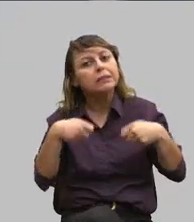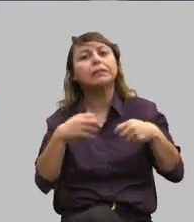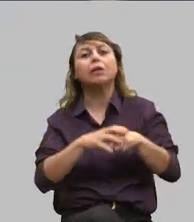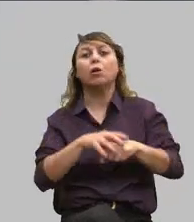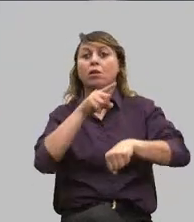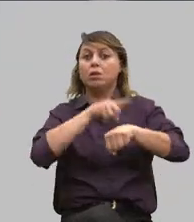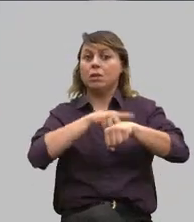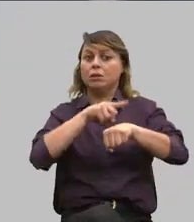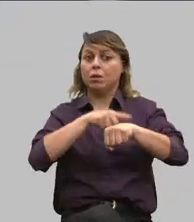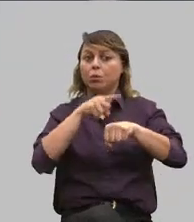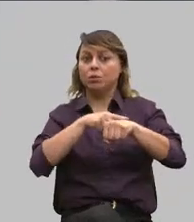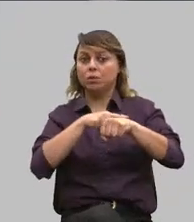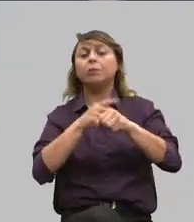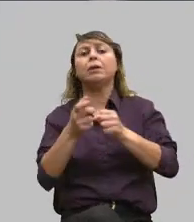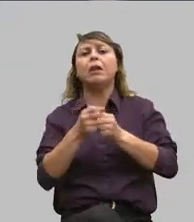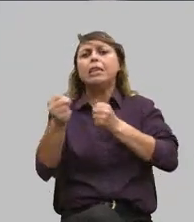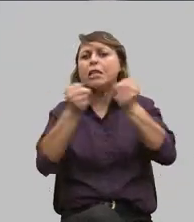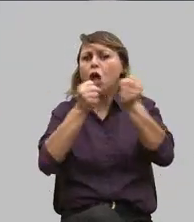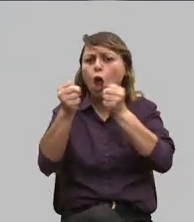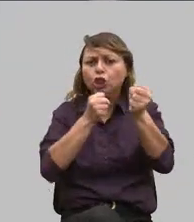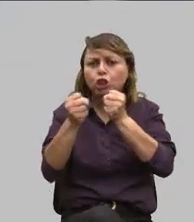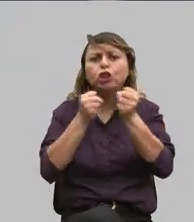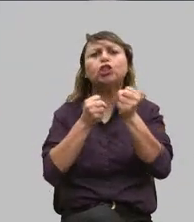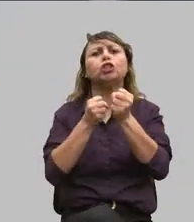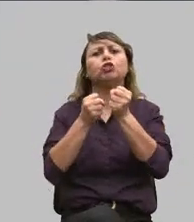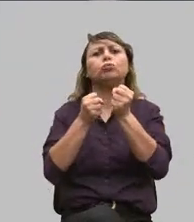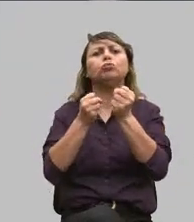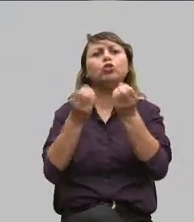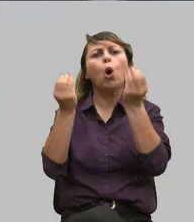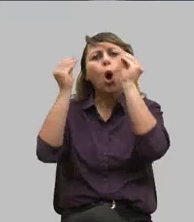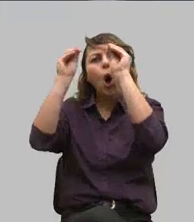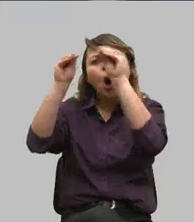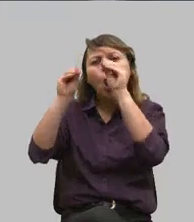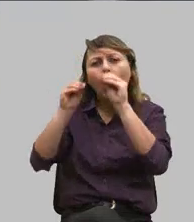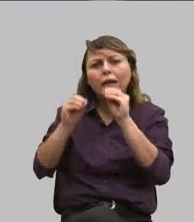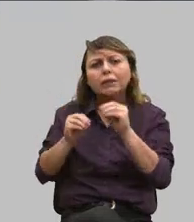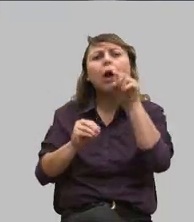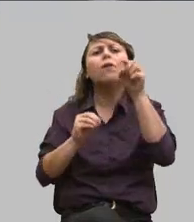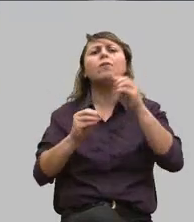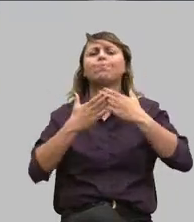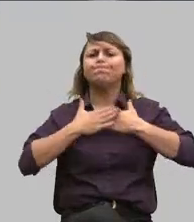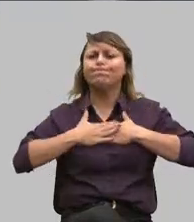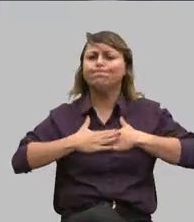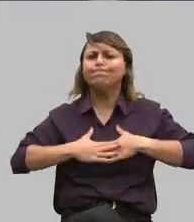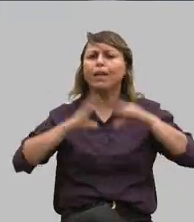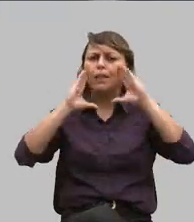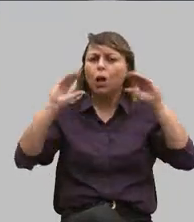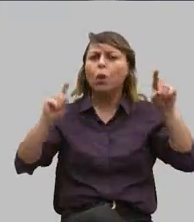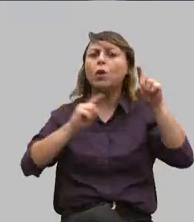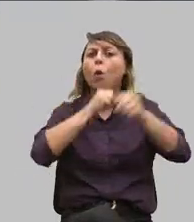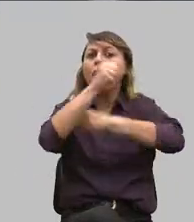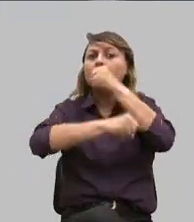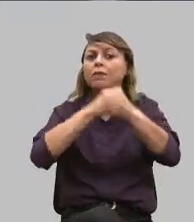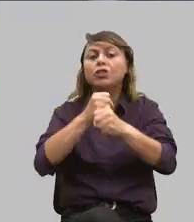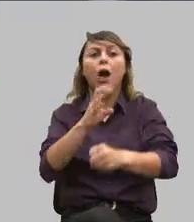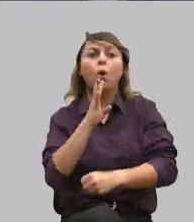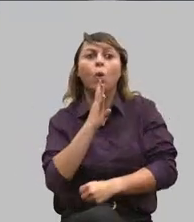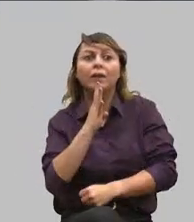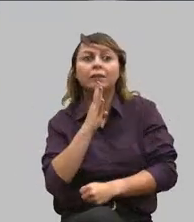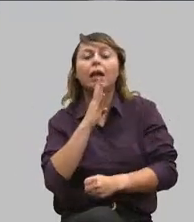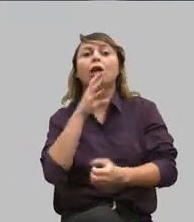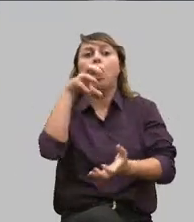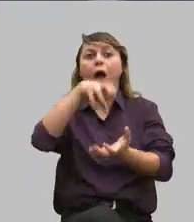momento agora dessa logística de implementação a gente vai com calma e a partir do ano que vem já conhecendo a rede